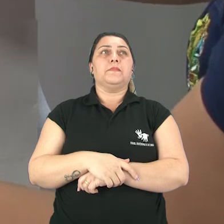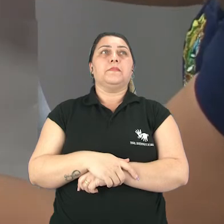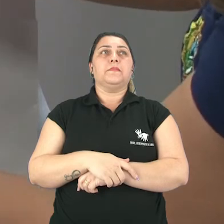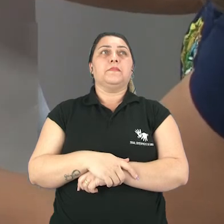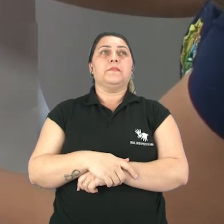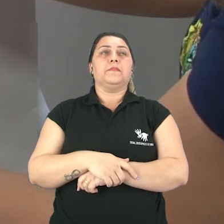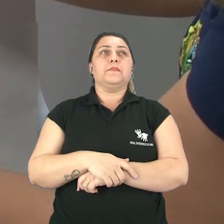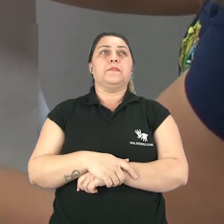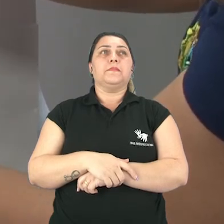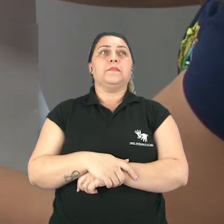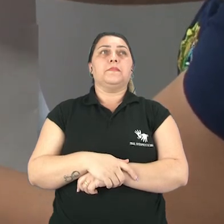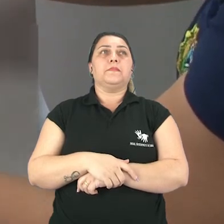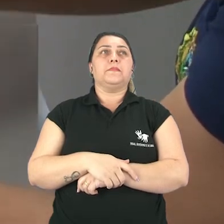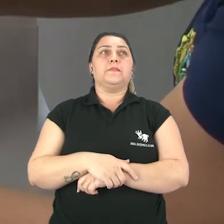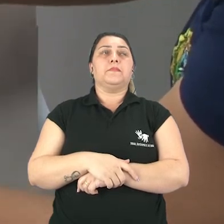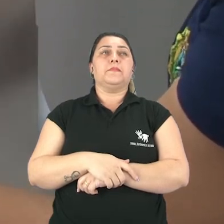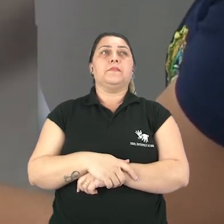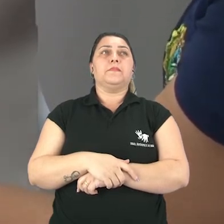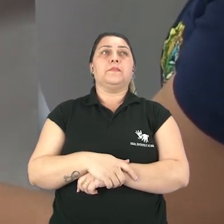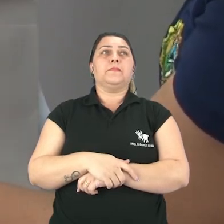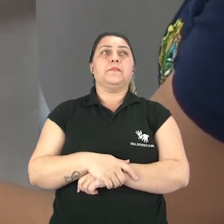Vamos montar o nosso gráfico.